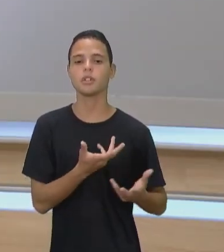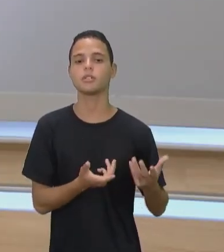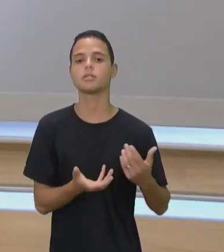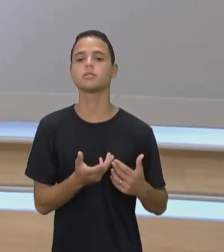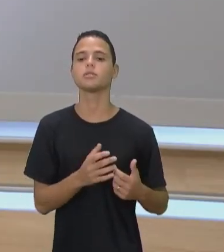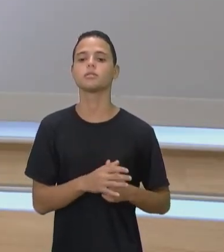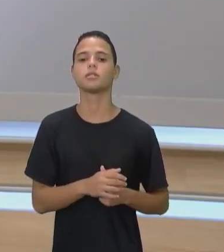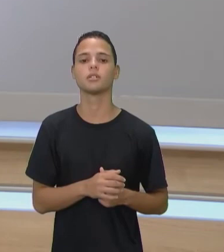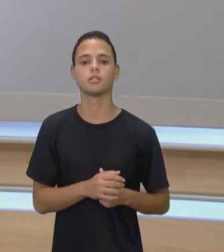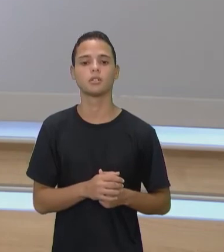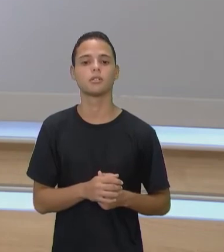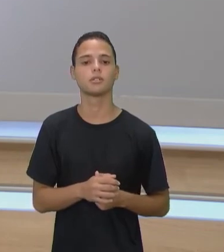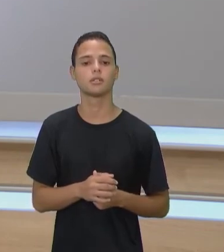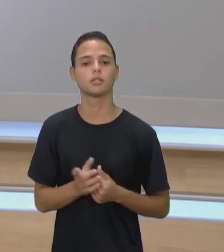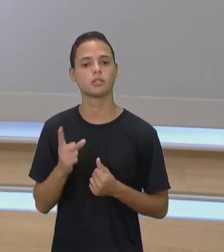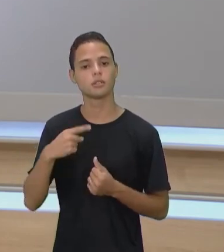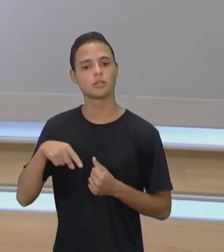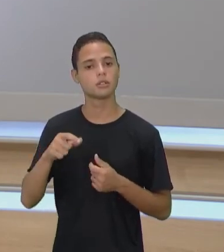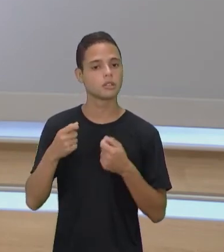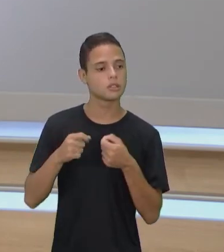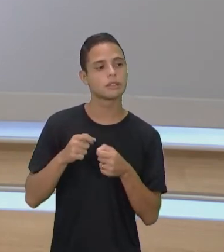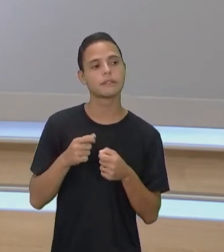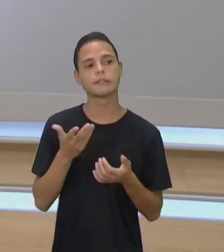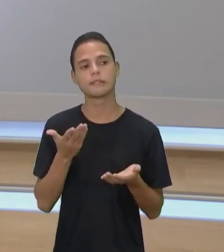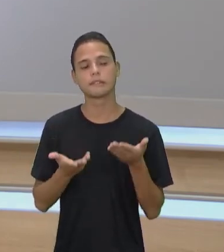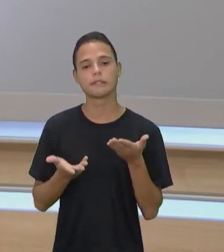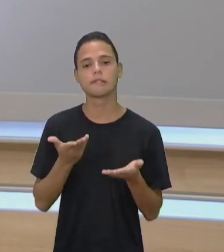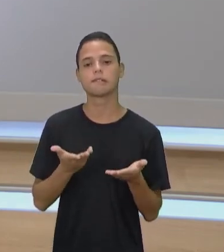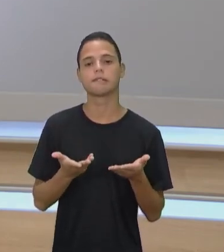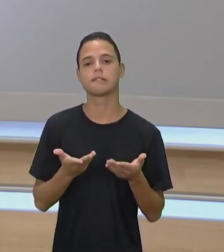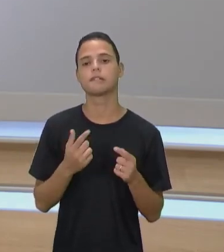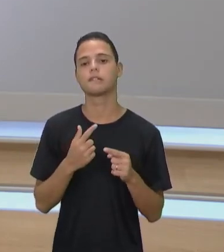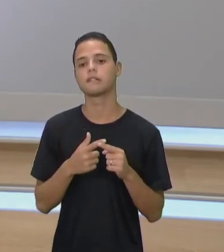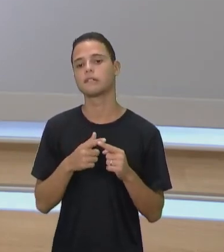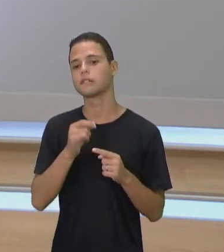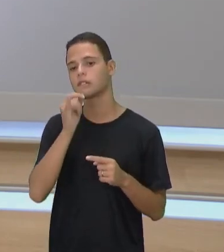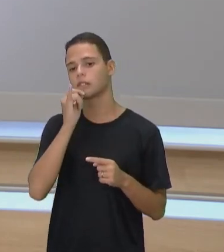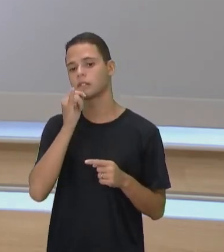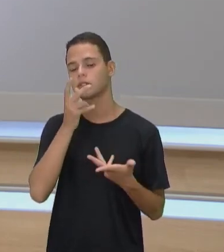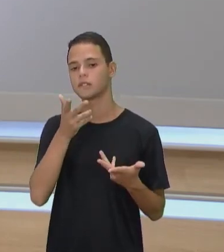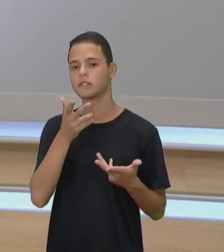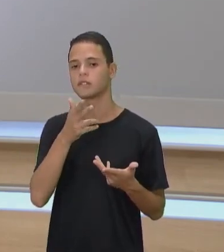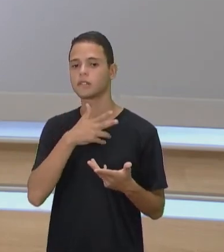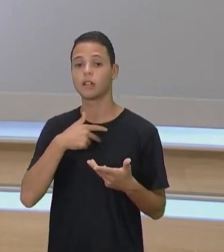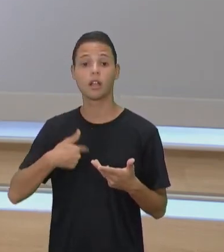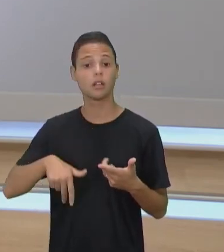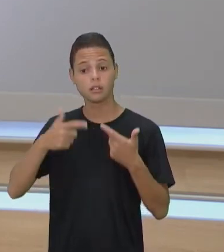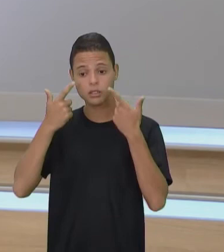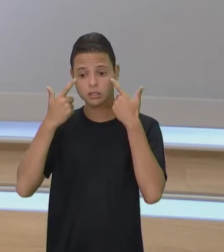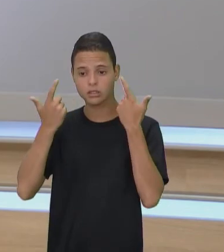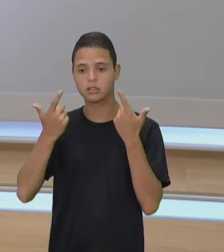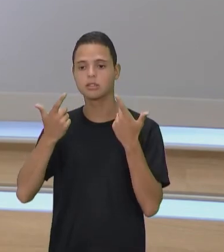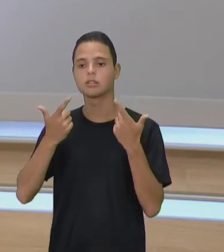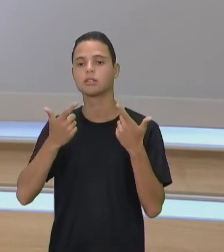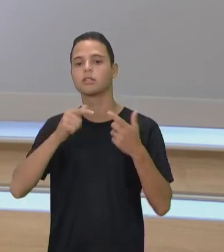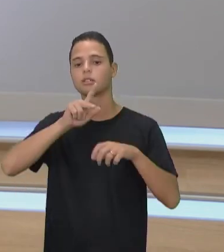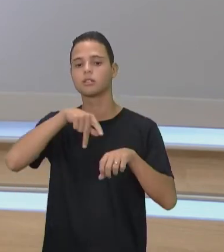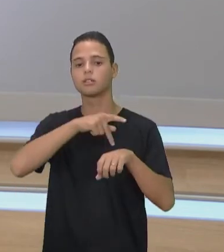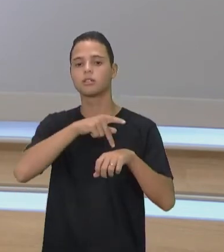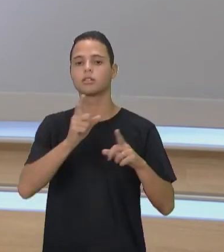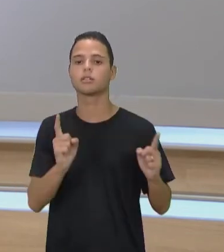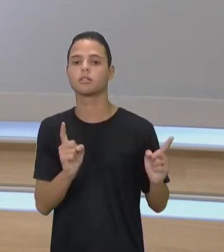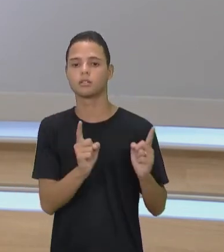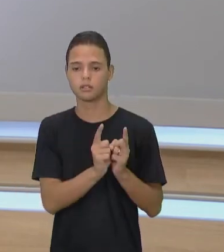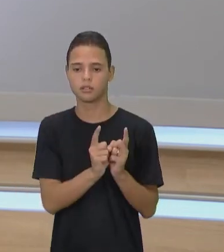gente também tem que ponderar um pouco, porque, por exemplo, quando a gente está falando do Japão, ele é um país muito pequeno e,